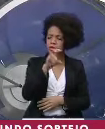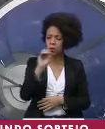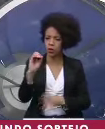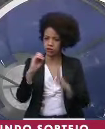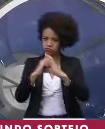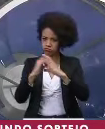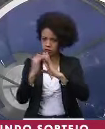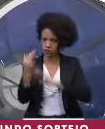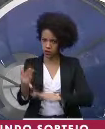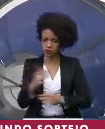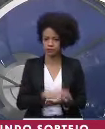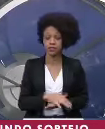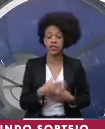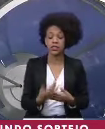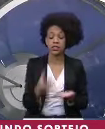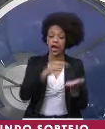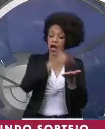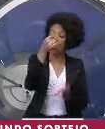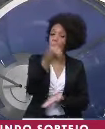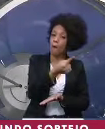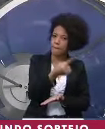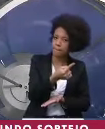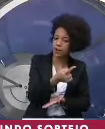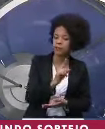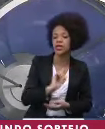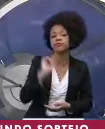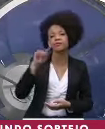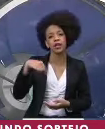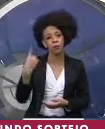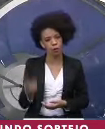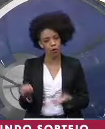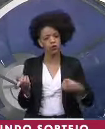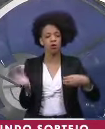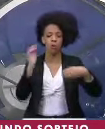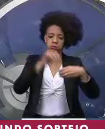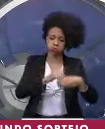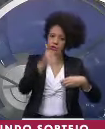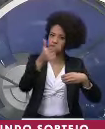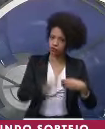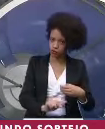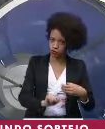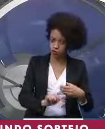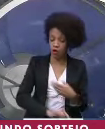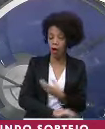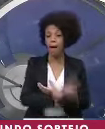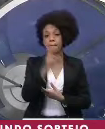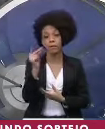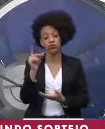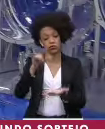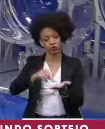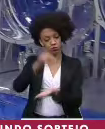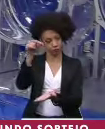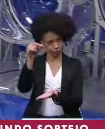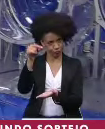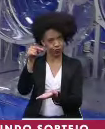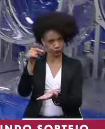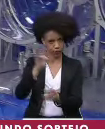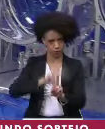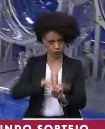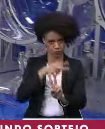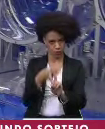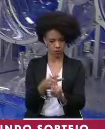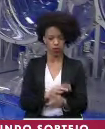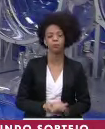numeradas de 0 a 50. Será realizado o primeiro sorteio e em seguida o globo será reabastecido para o segundo sorteio da